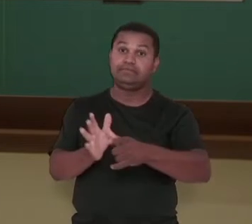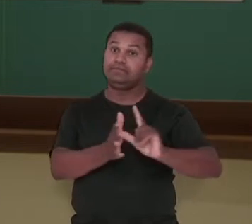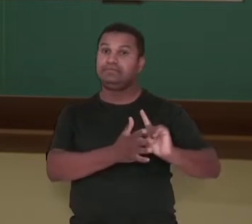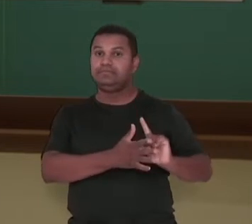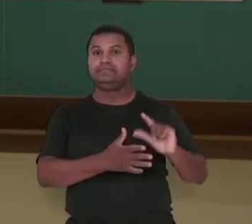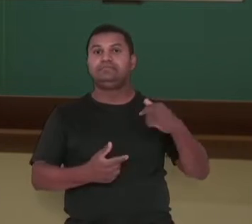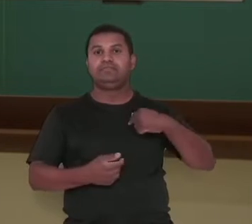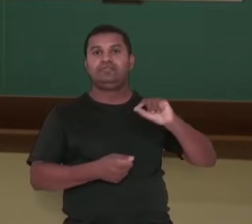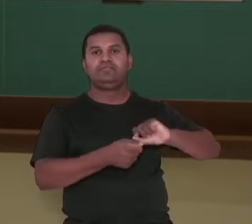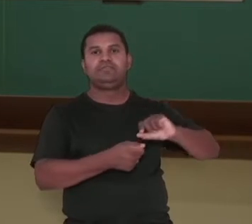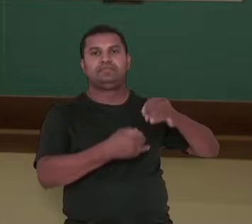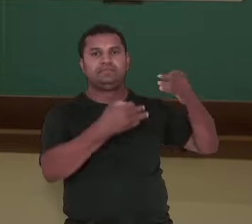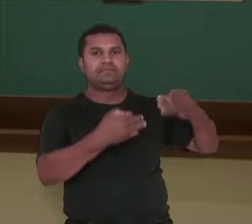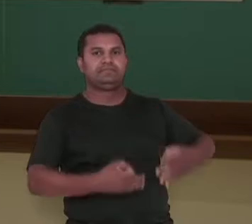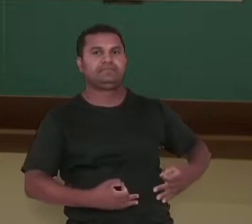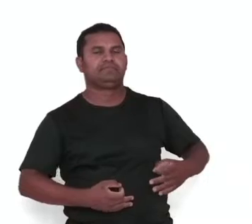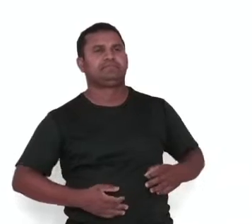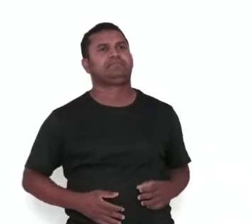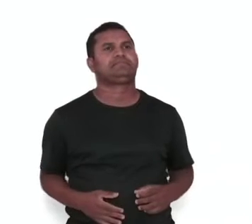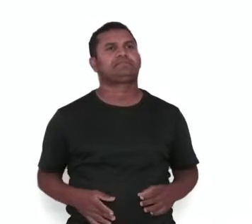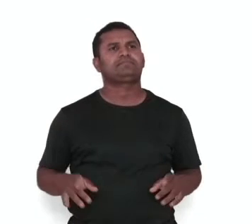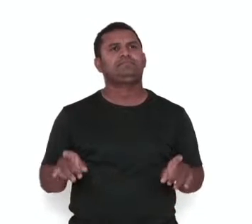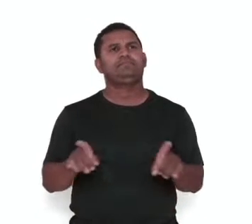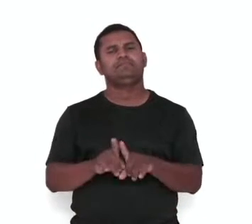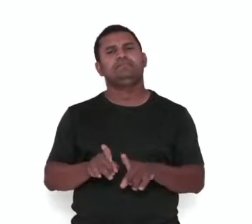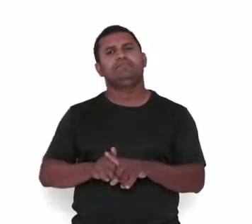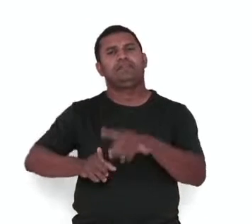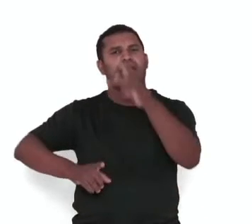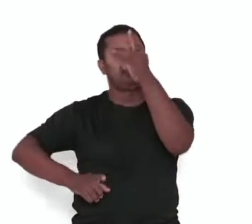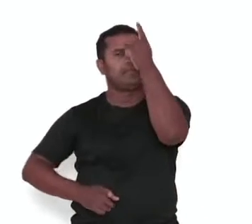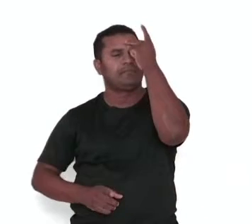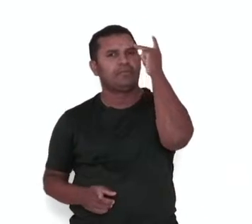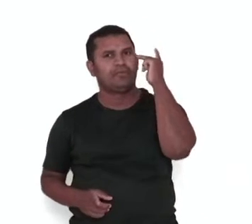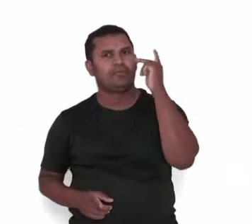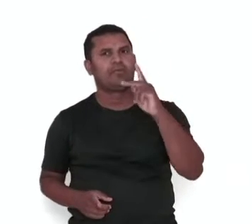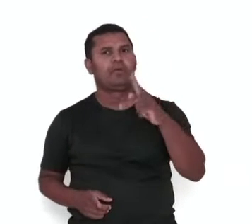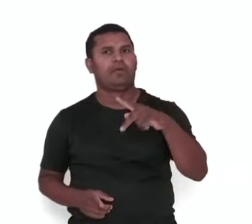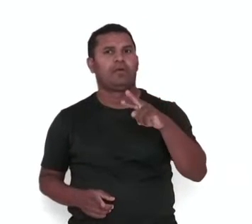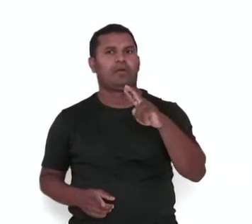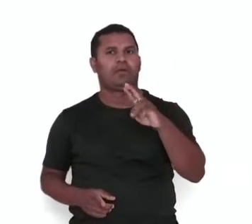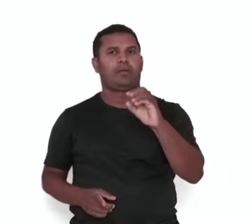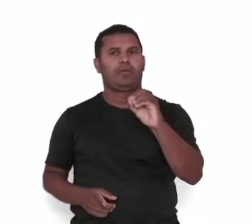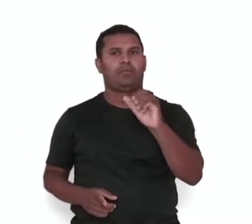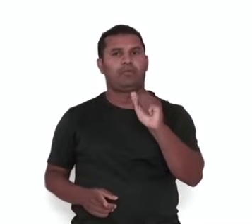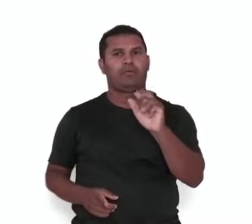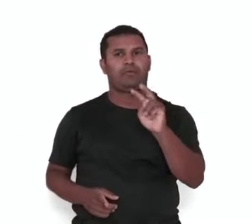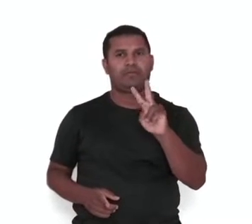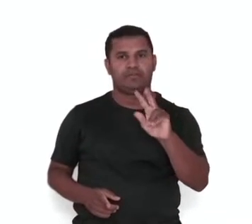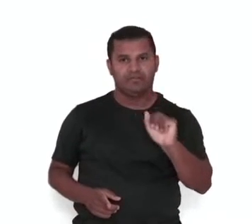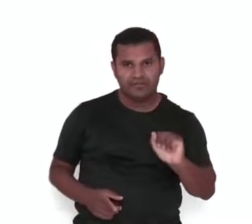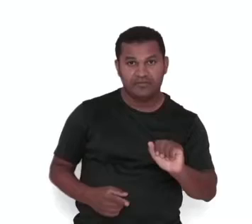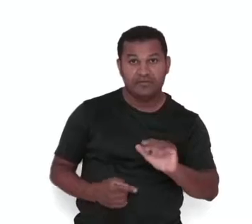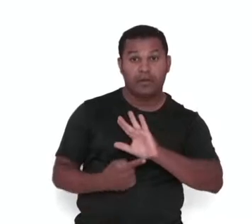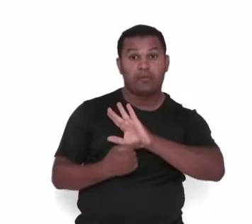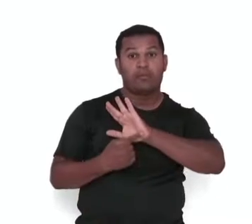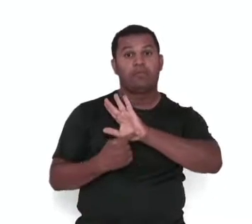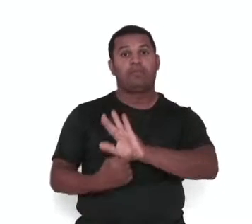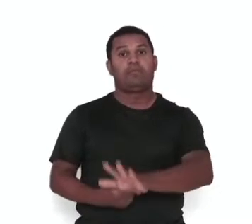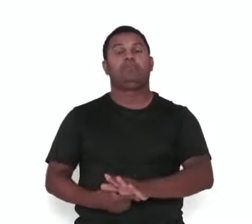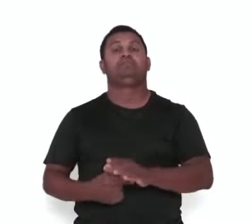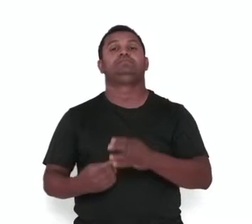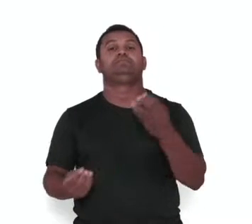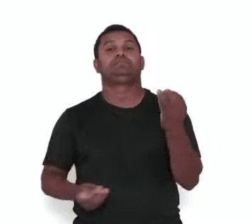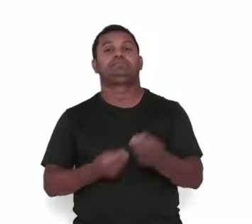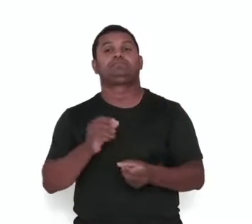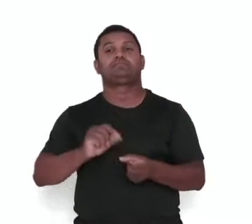E o que é ser uma pessoa proativa? Uma pessoa proativa possui iniciativa, busca superar as